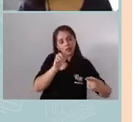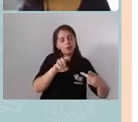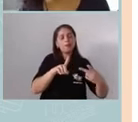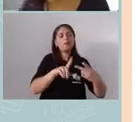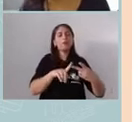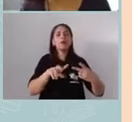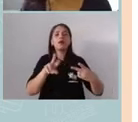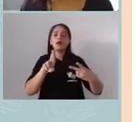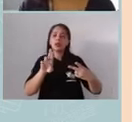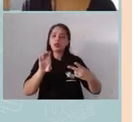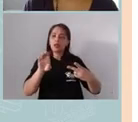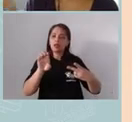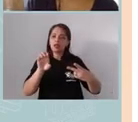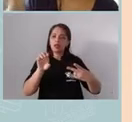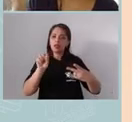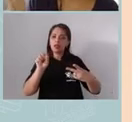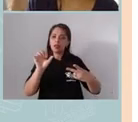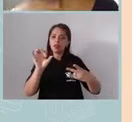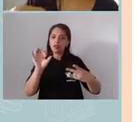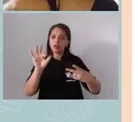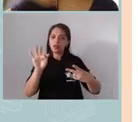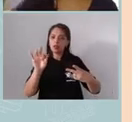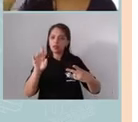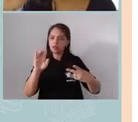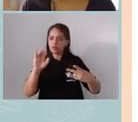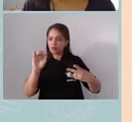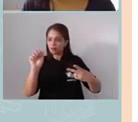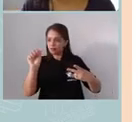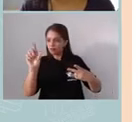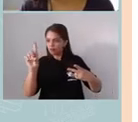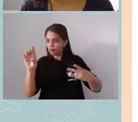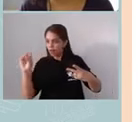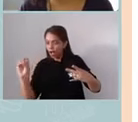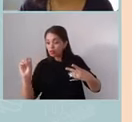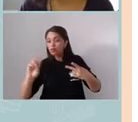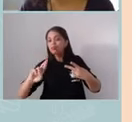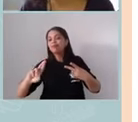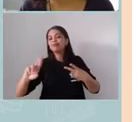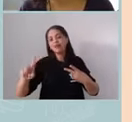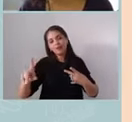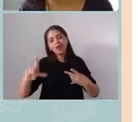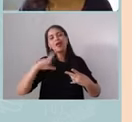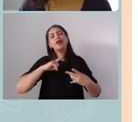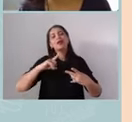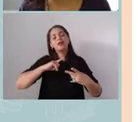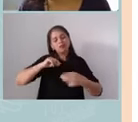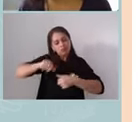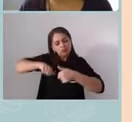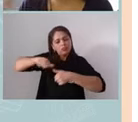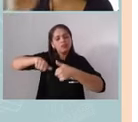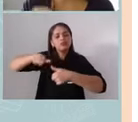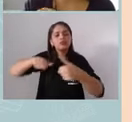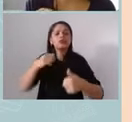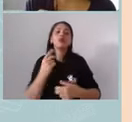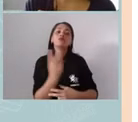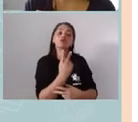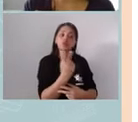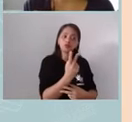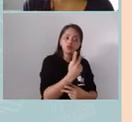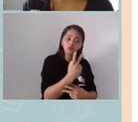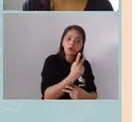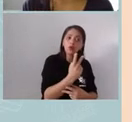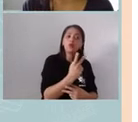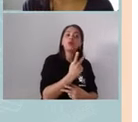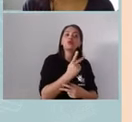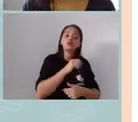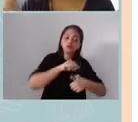ter sintomas diferentes. A gente tem centenas de variantes de vírus de resfriado, de gripe é uma